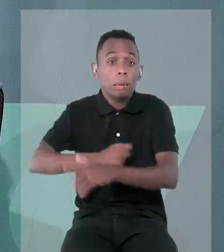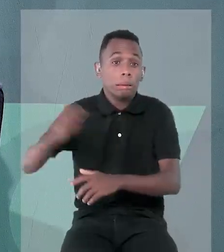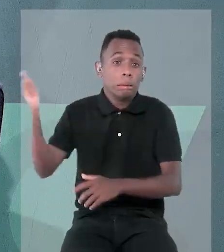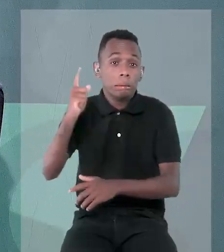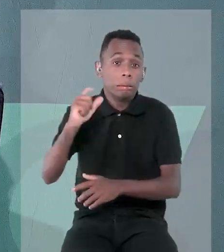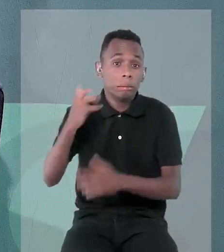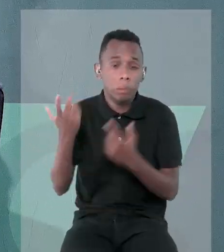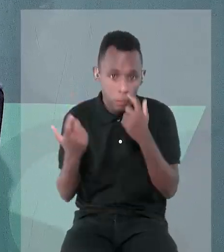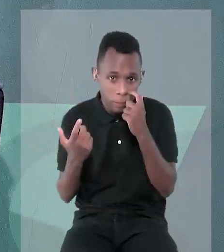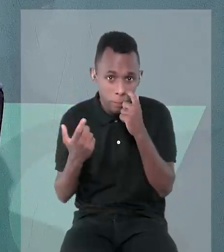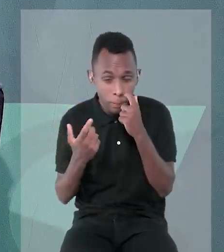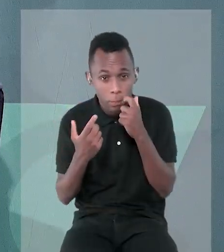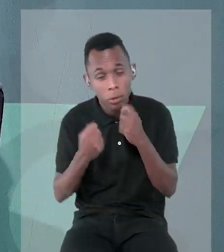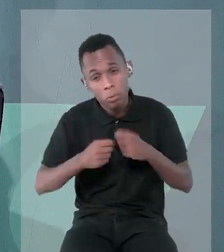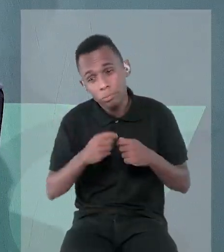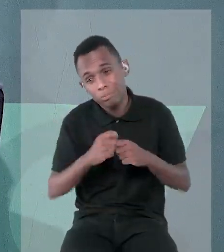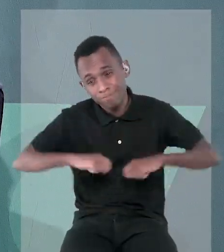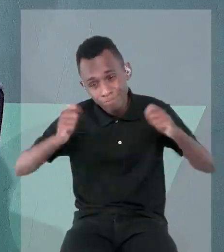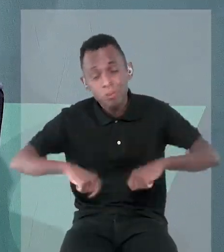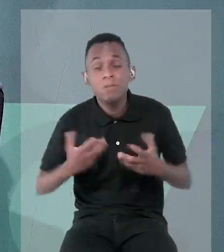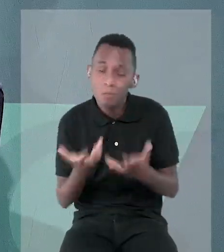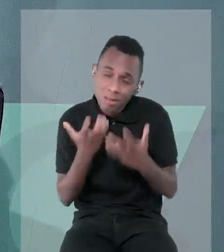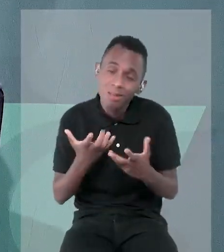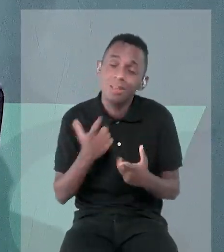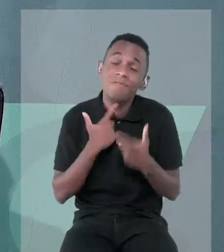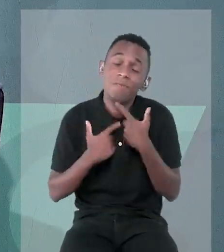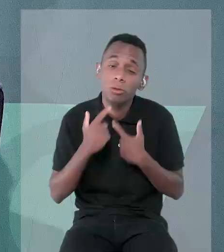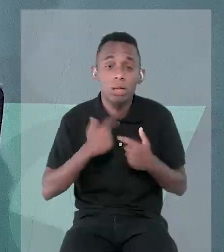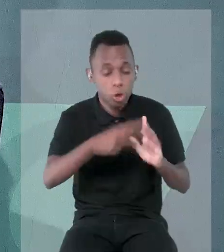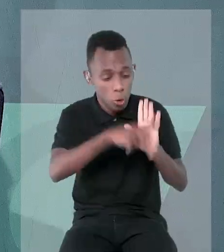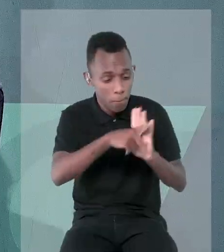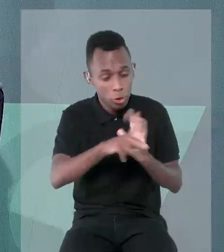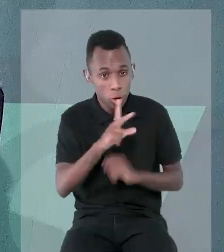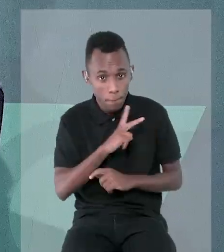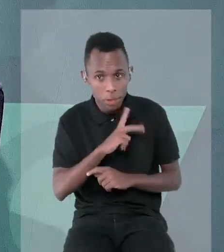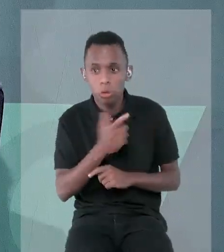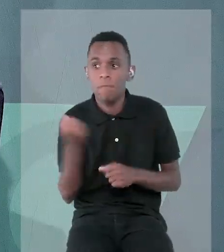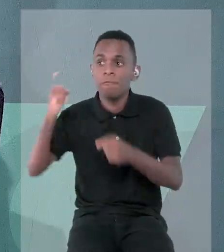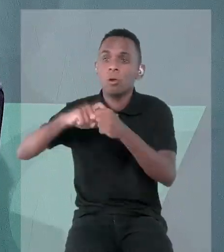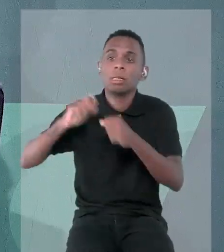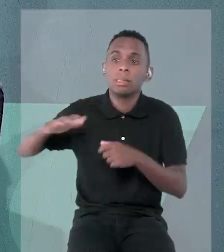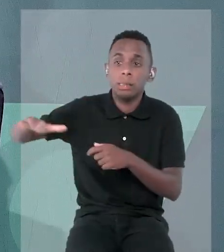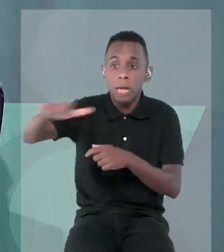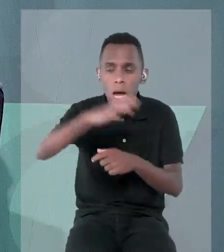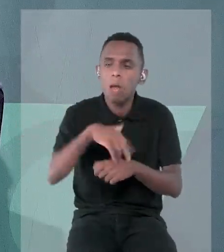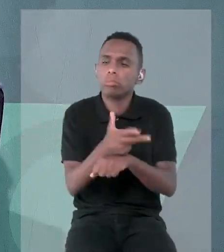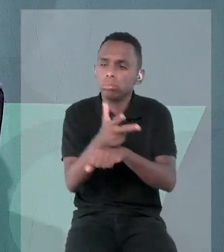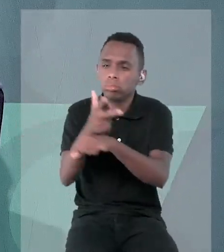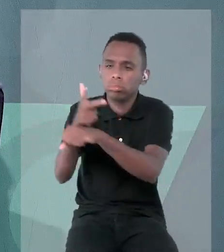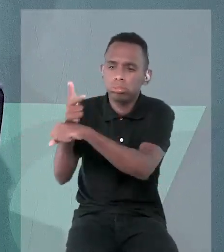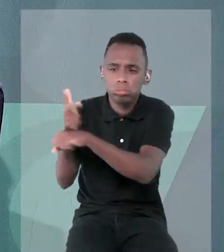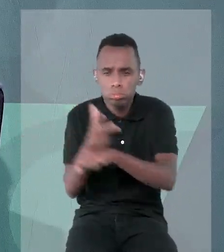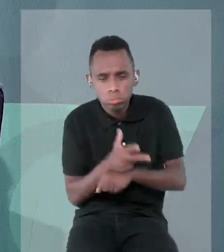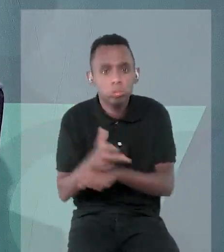precisa. Eu gostaria que fosse possível, eu gostaria que seja possível. É um projeto que eu tenho pessoalmente de voltar nessas regiões onde eu filmei bastante